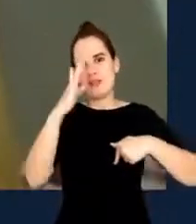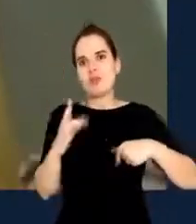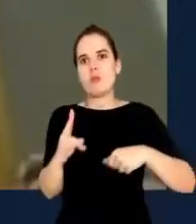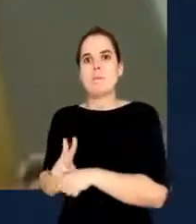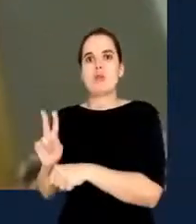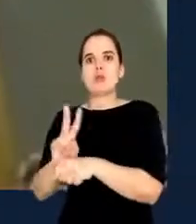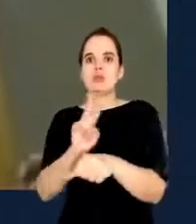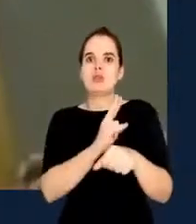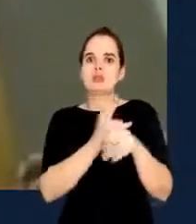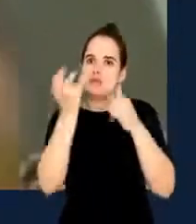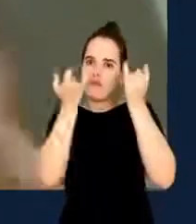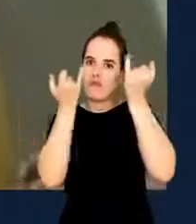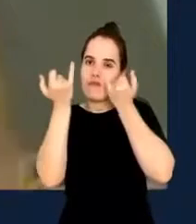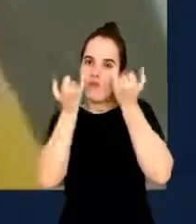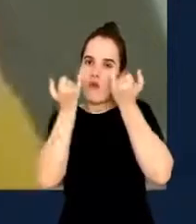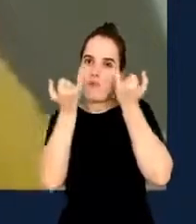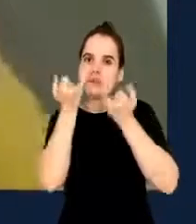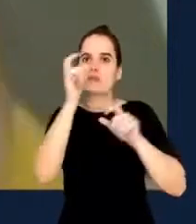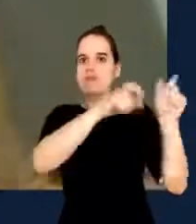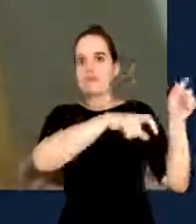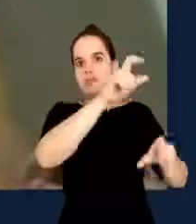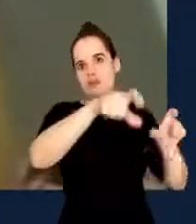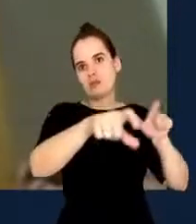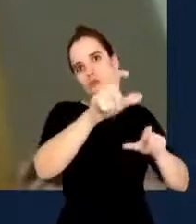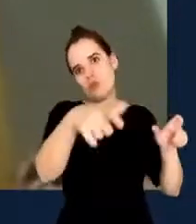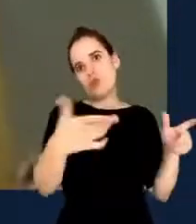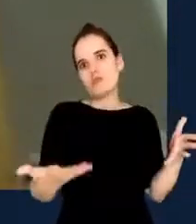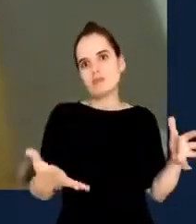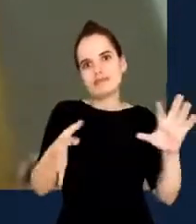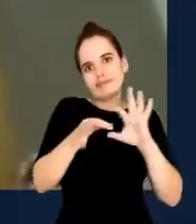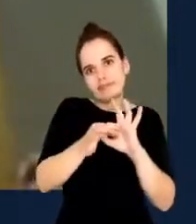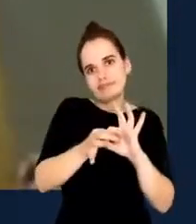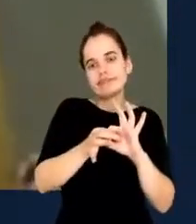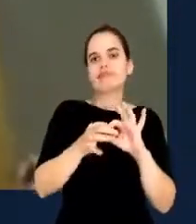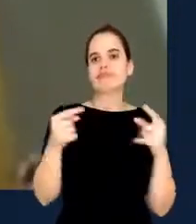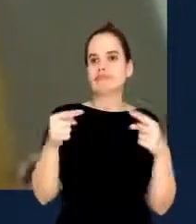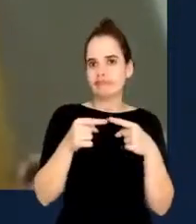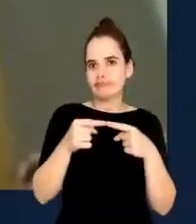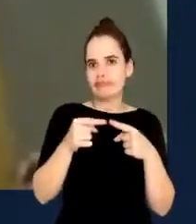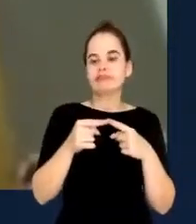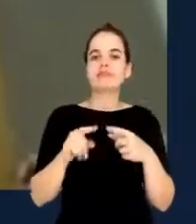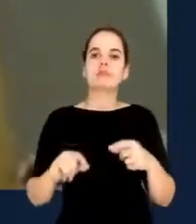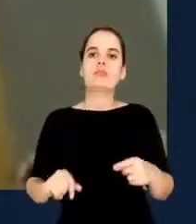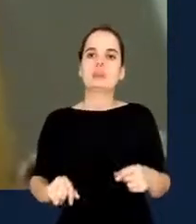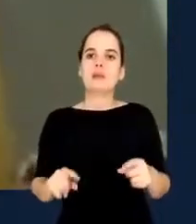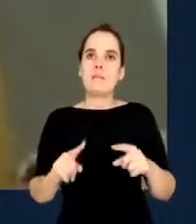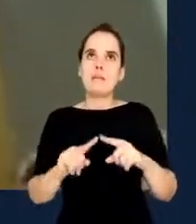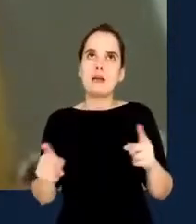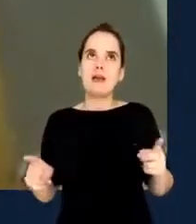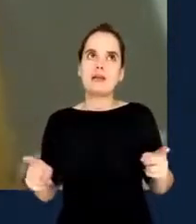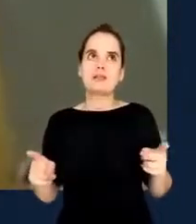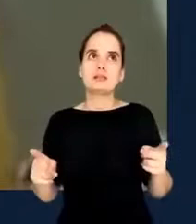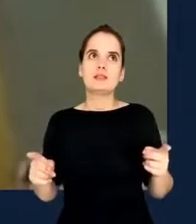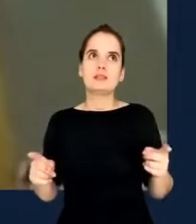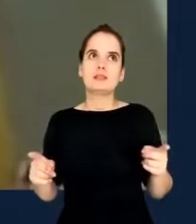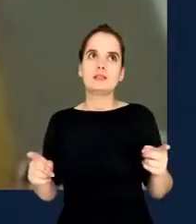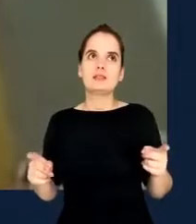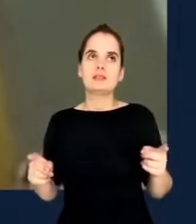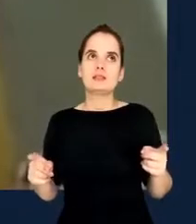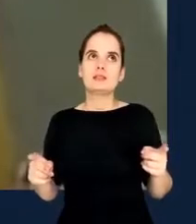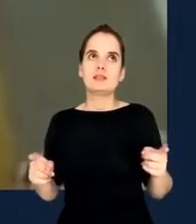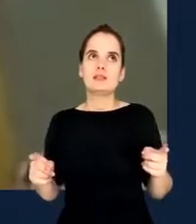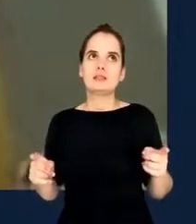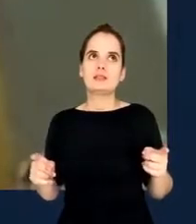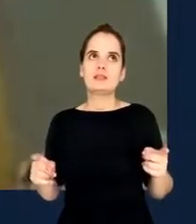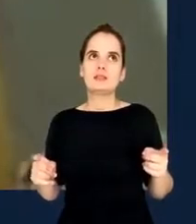cuida dessas informações também das pessoas que estão envolvidos nessas informações mas de nenhum modo isso deveria prevenir